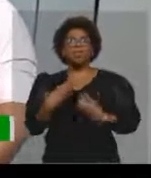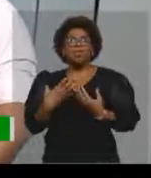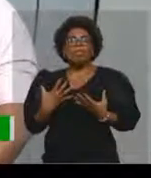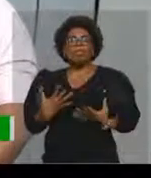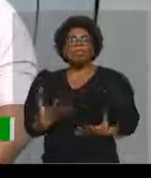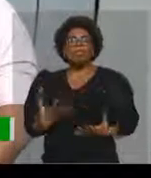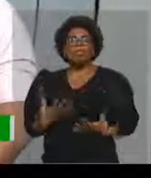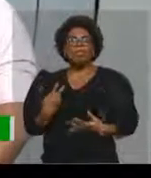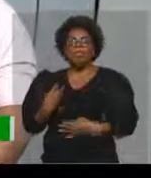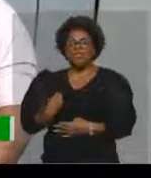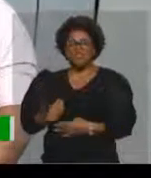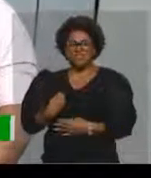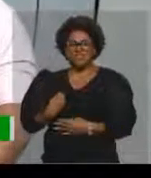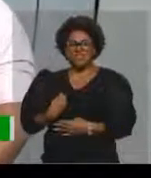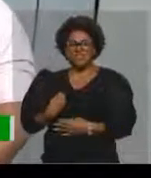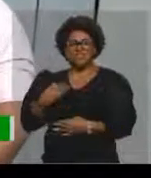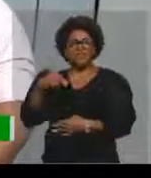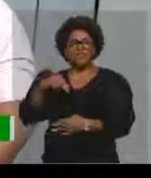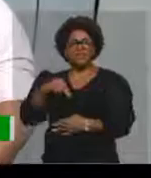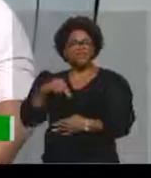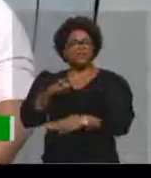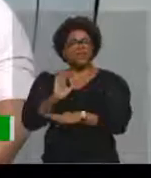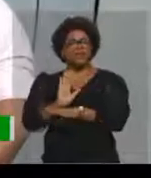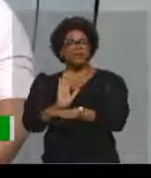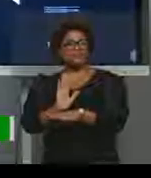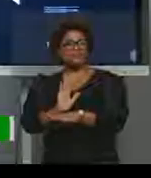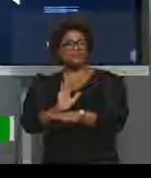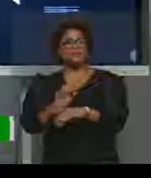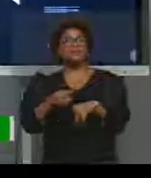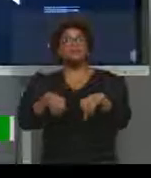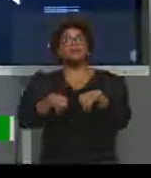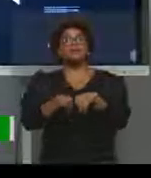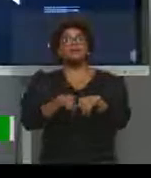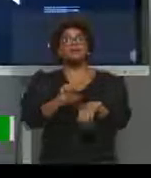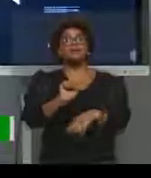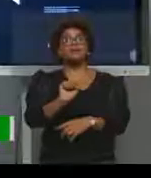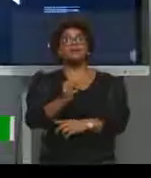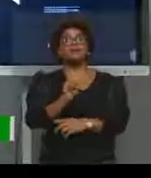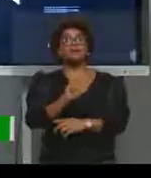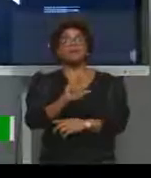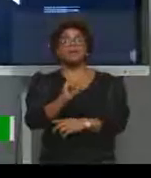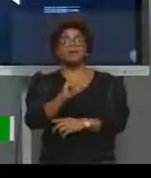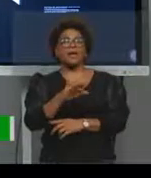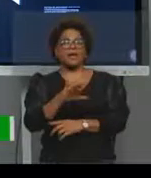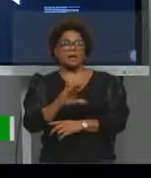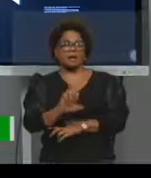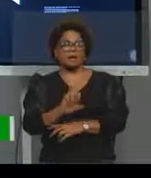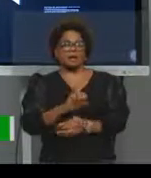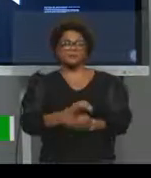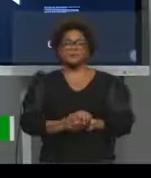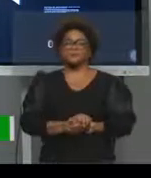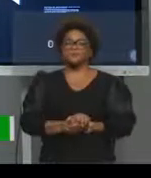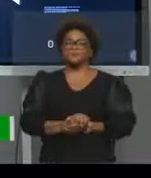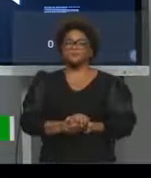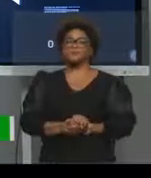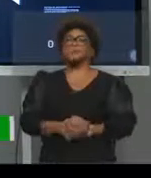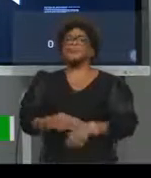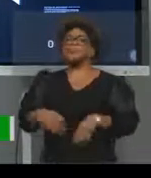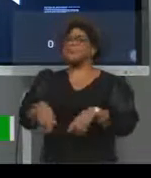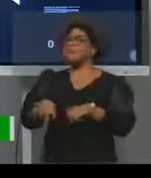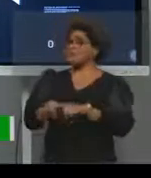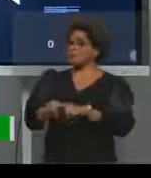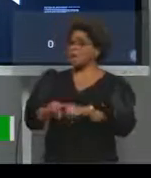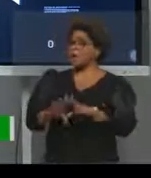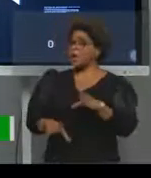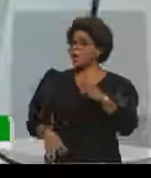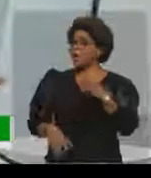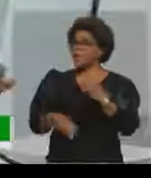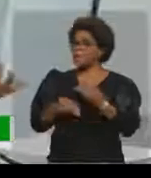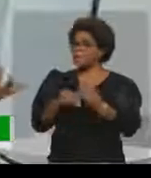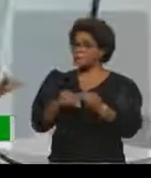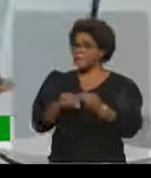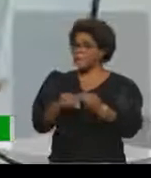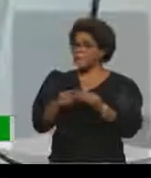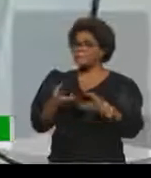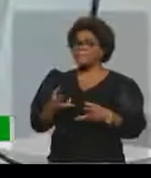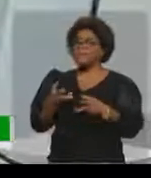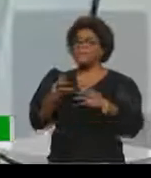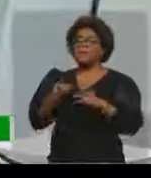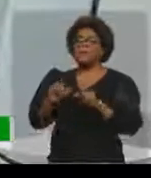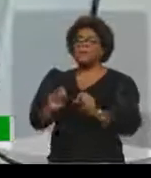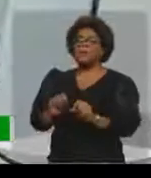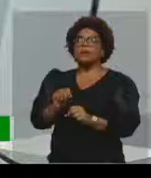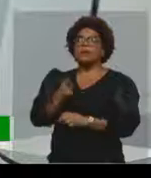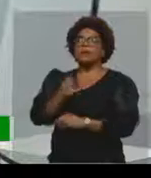aos filmes, às séries. Completando, né, nós vamos ver que as rubricas, né, elas vão ser de